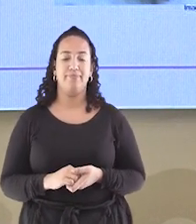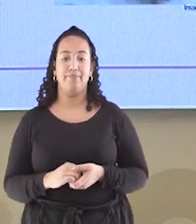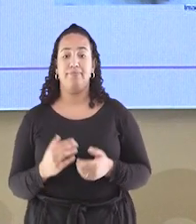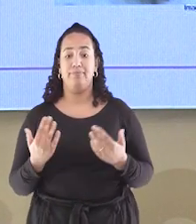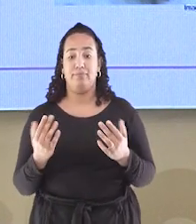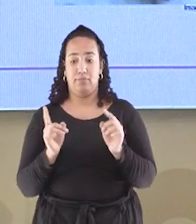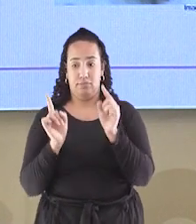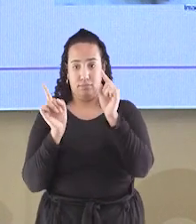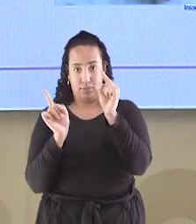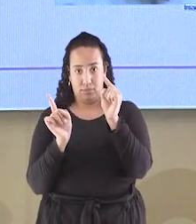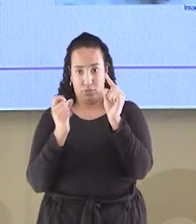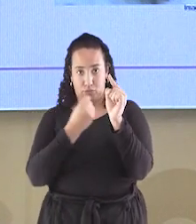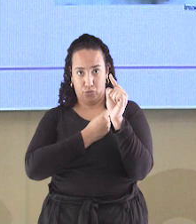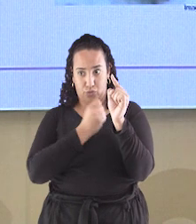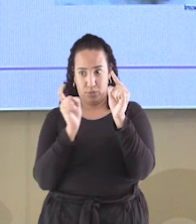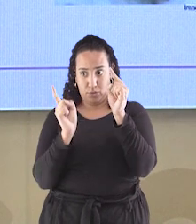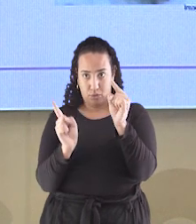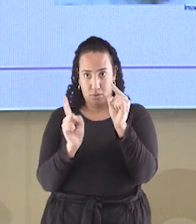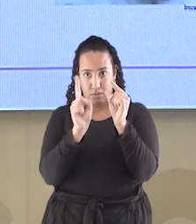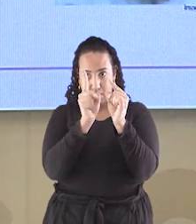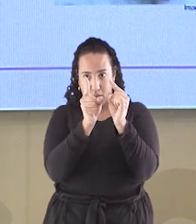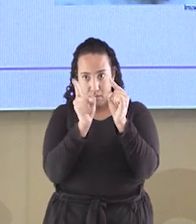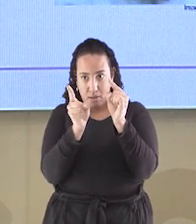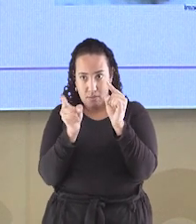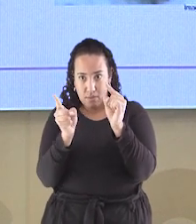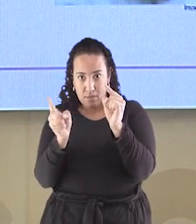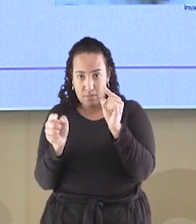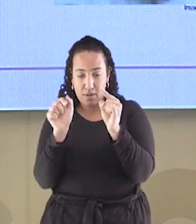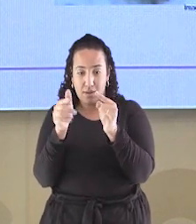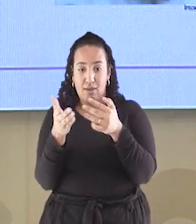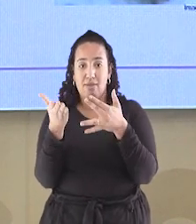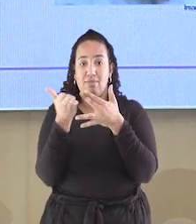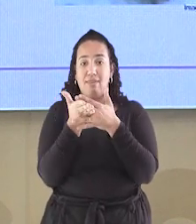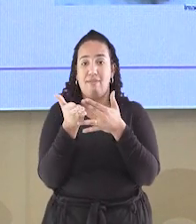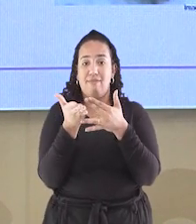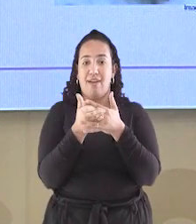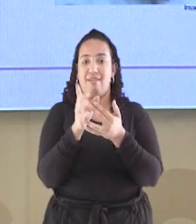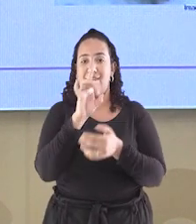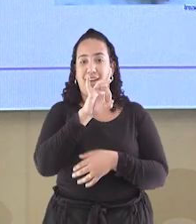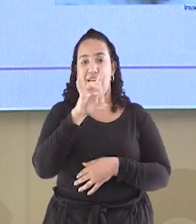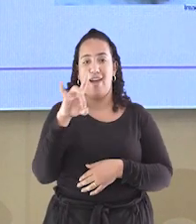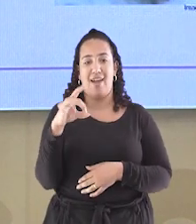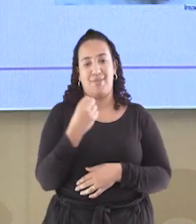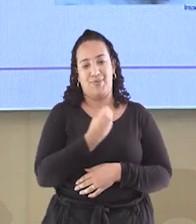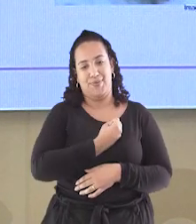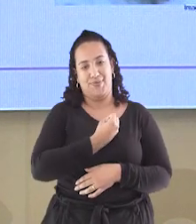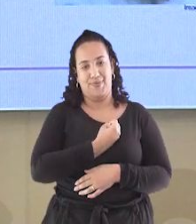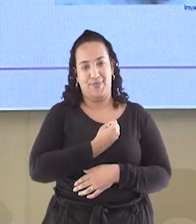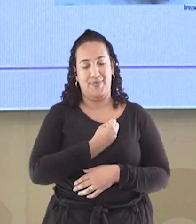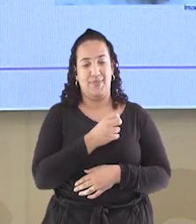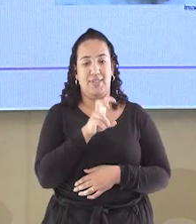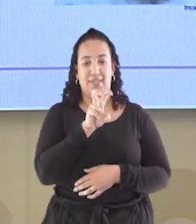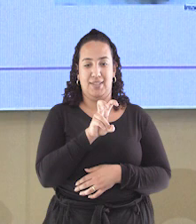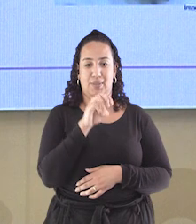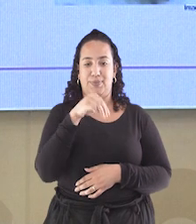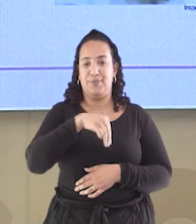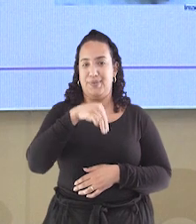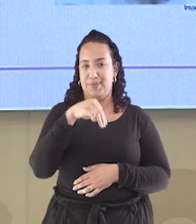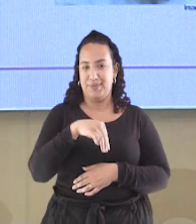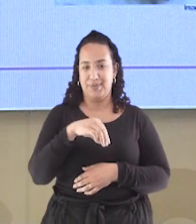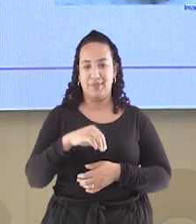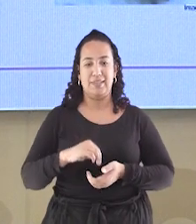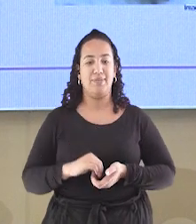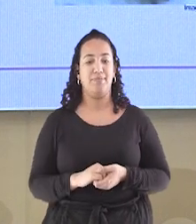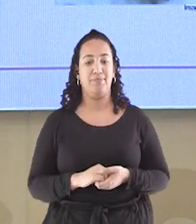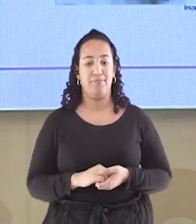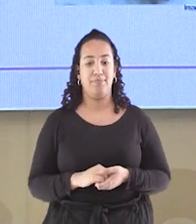E esses risquinhos, eles nos ajudam a marcar o intervalo entre cada número, que é de 5 minutos.